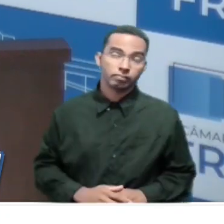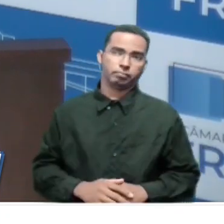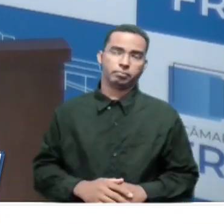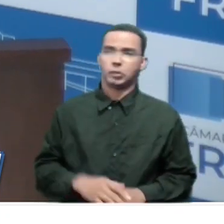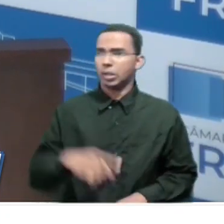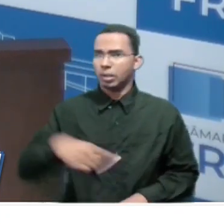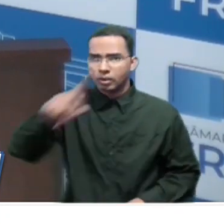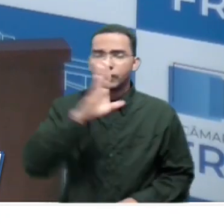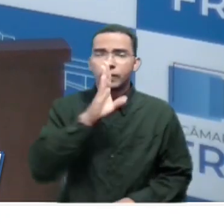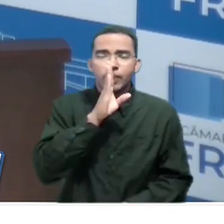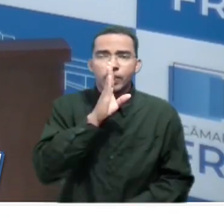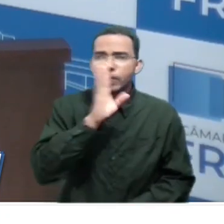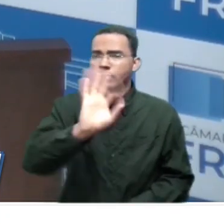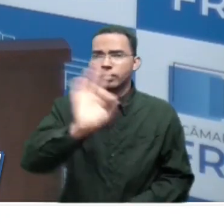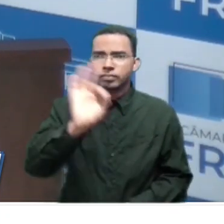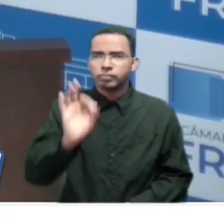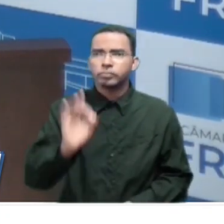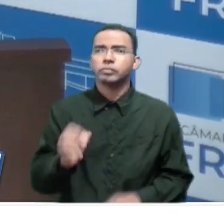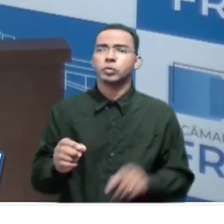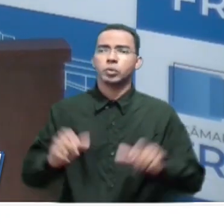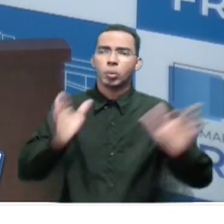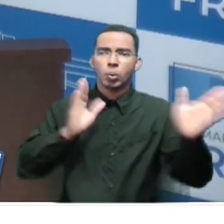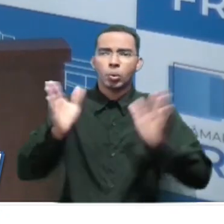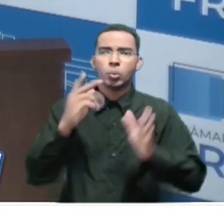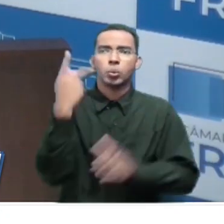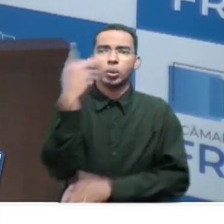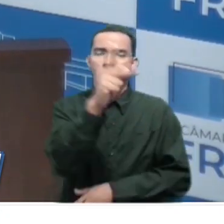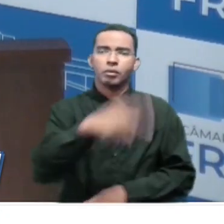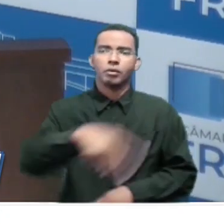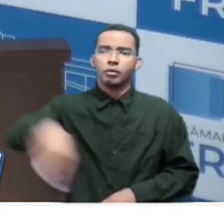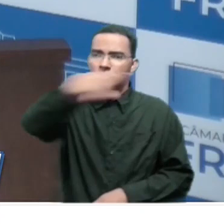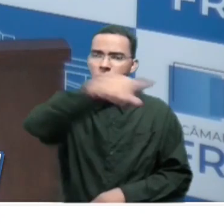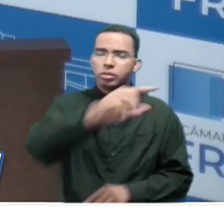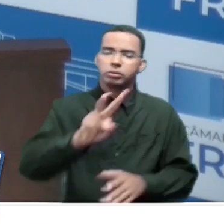calem. Vossos mandatos foram dados para que os senhores